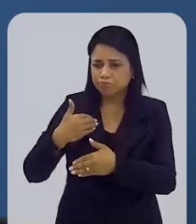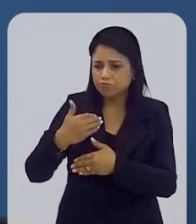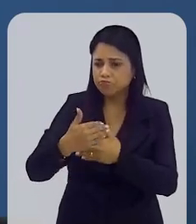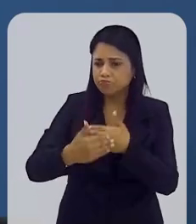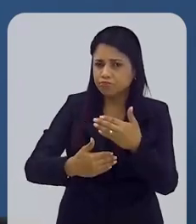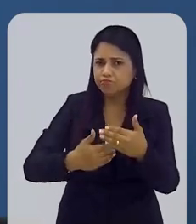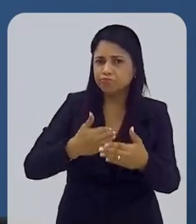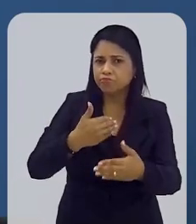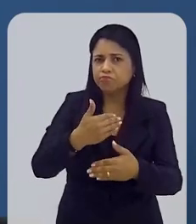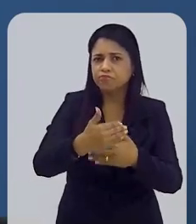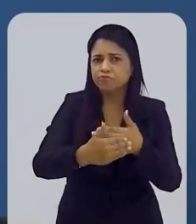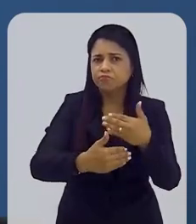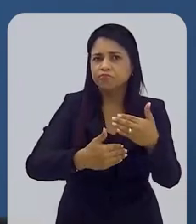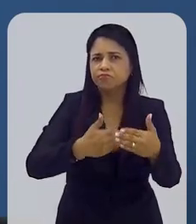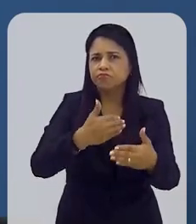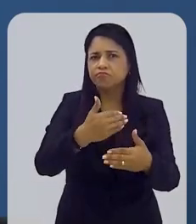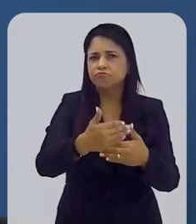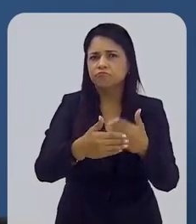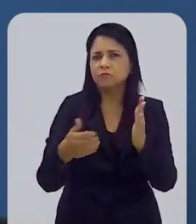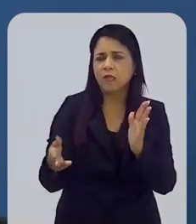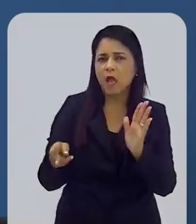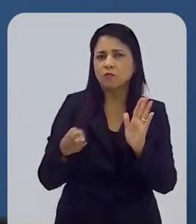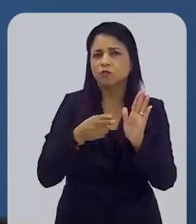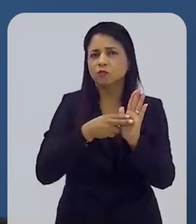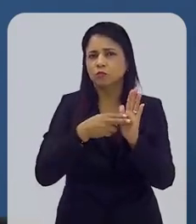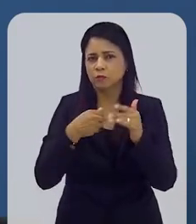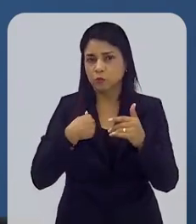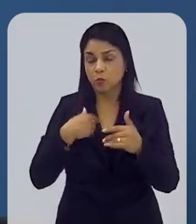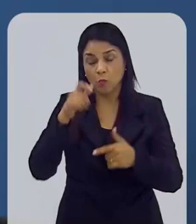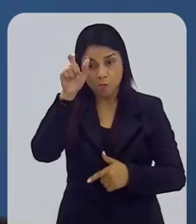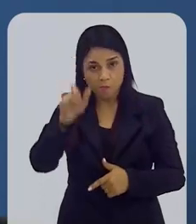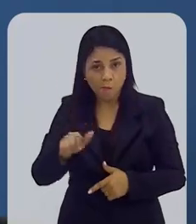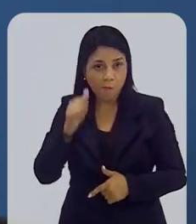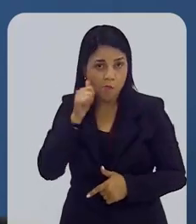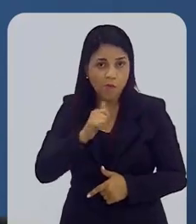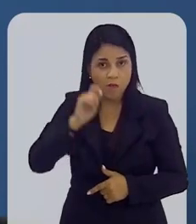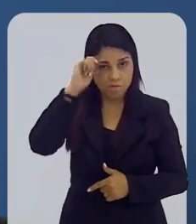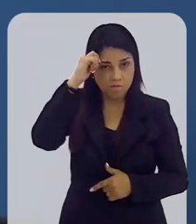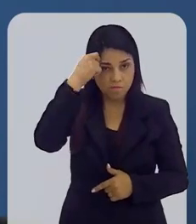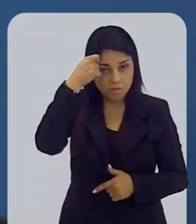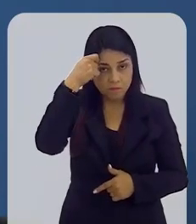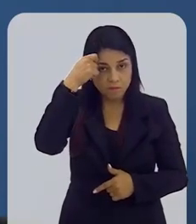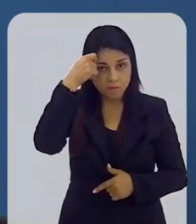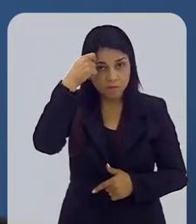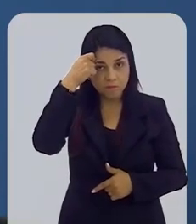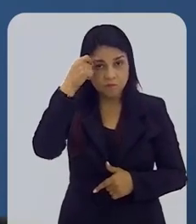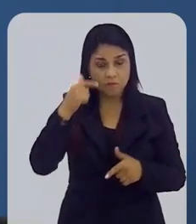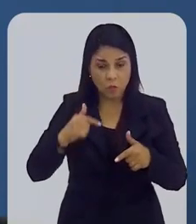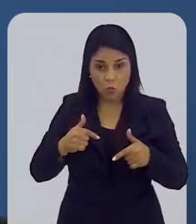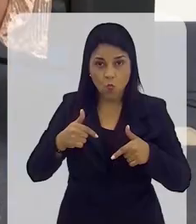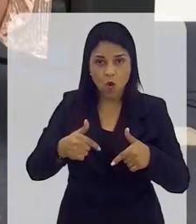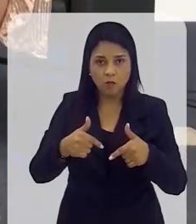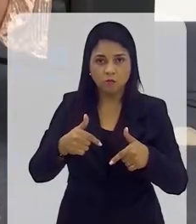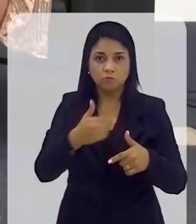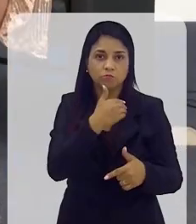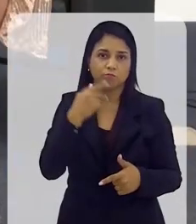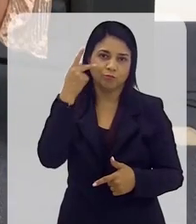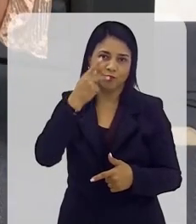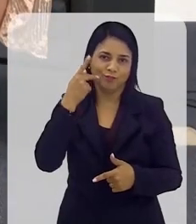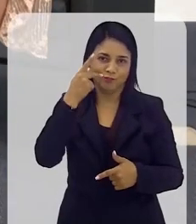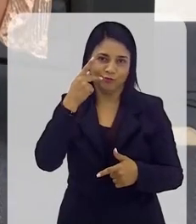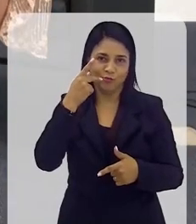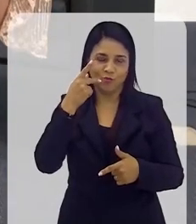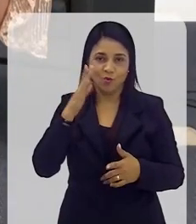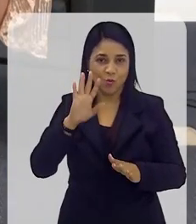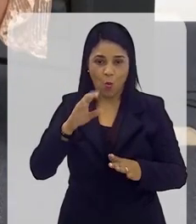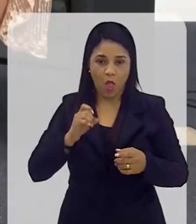passar do tempo, que o tornar-se mulher preta é um ato político. Não